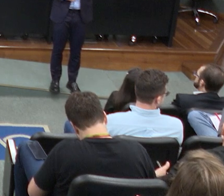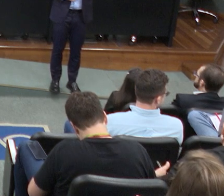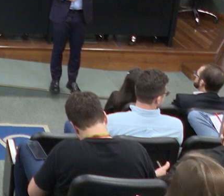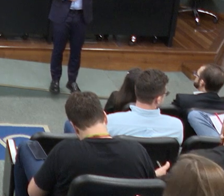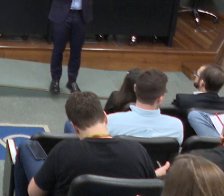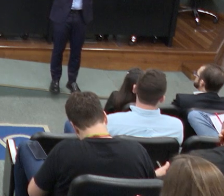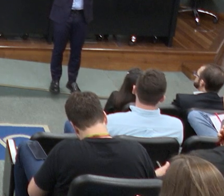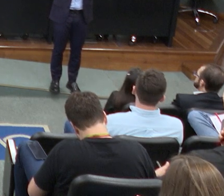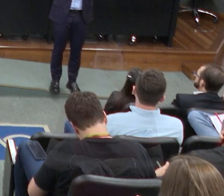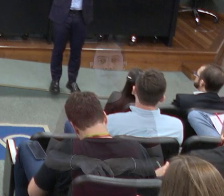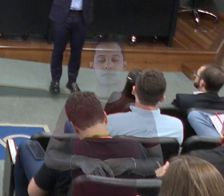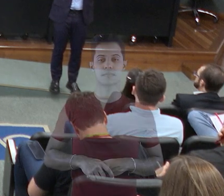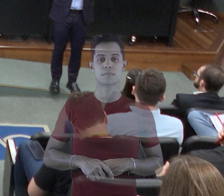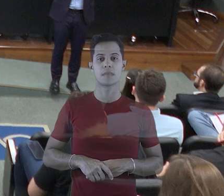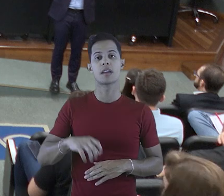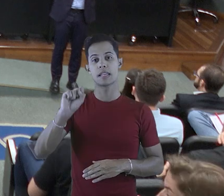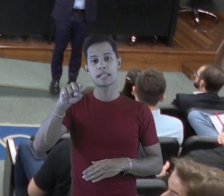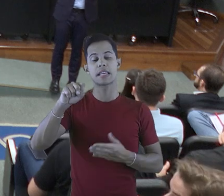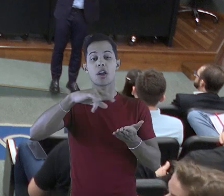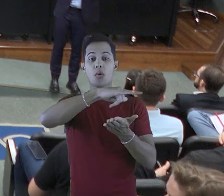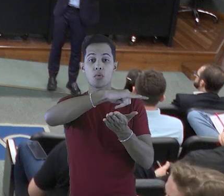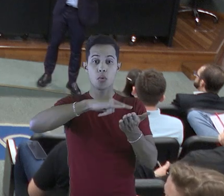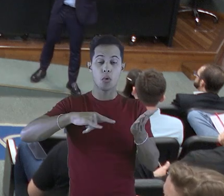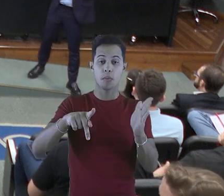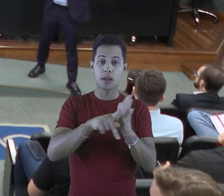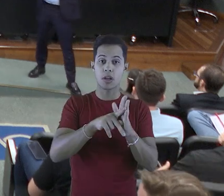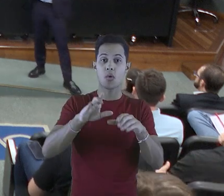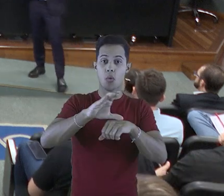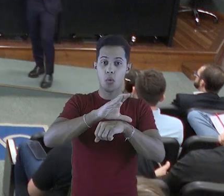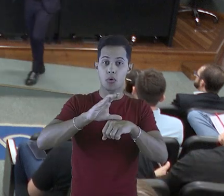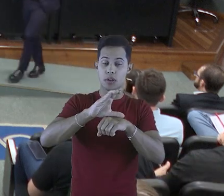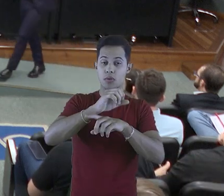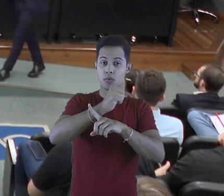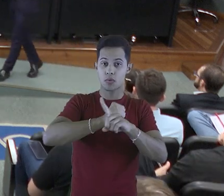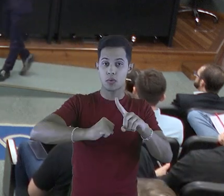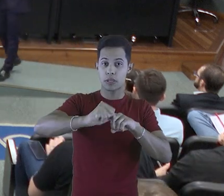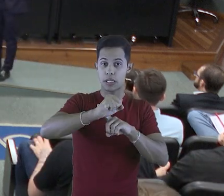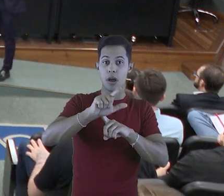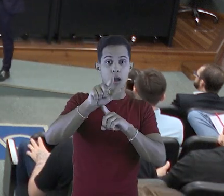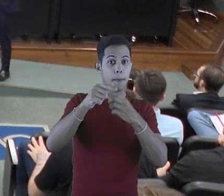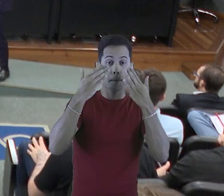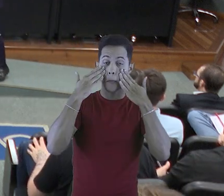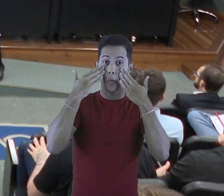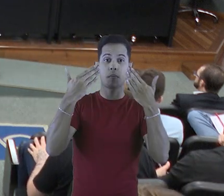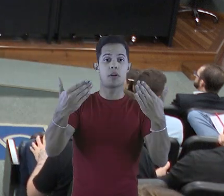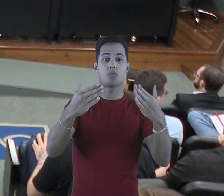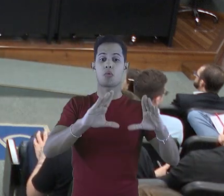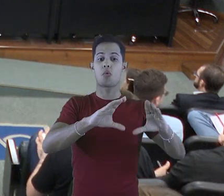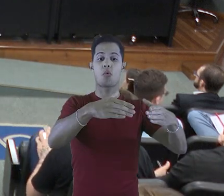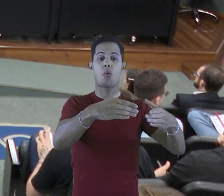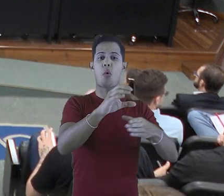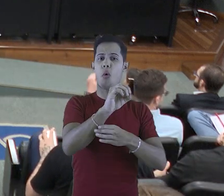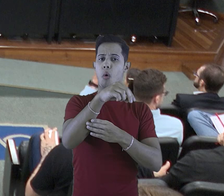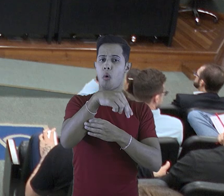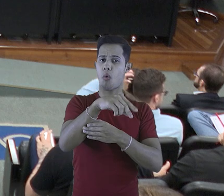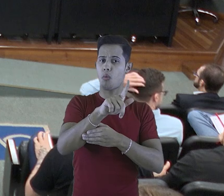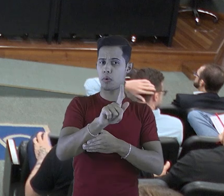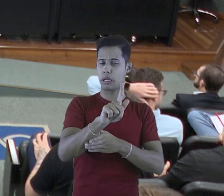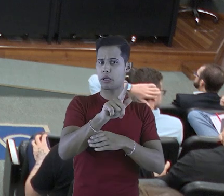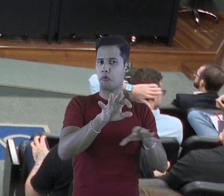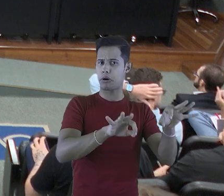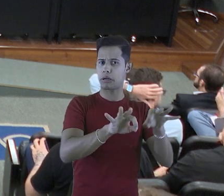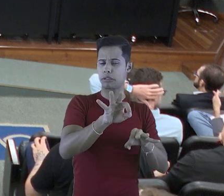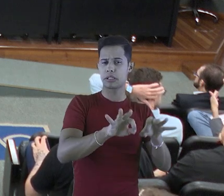Ah, ótimo. Esses são públicos. Os documentos de Constituição Social da ONG, etc., são todos públicos. Aqui, a relação